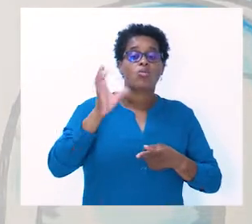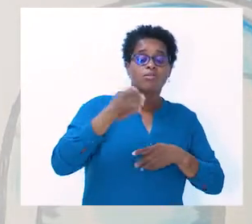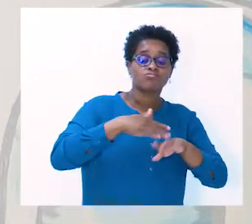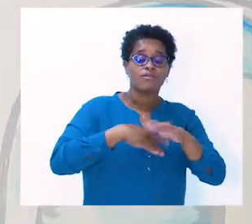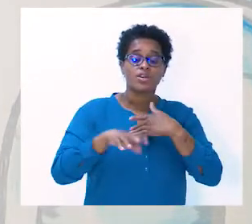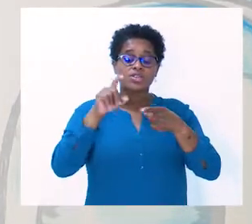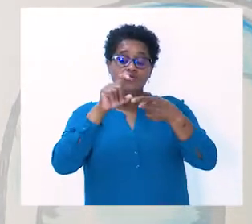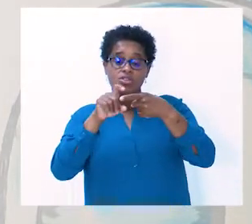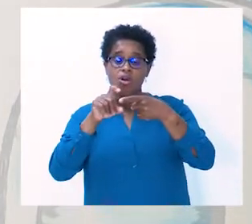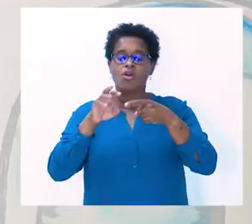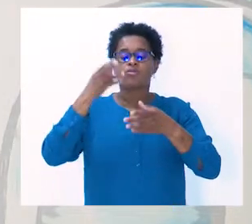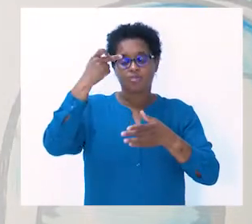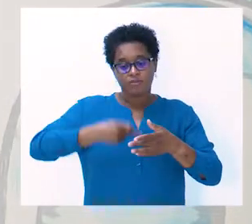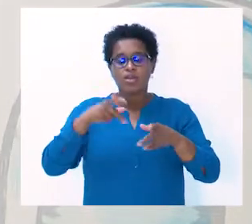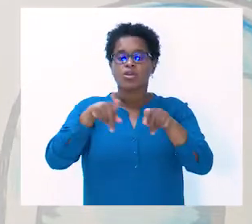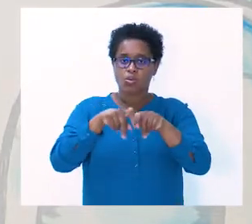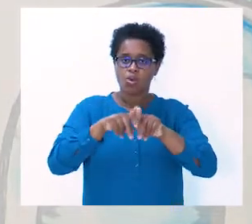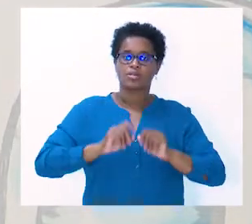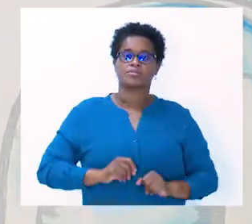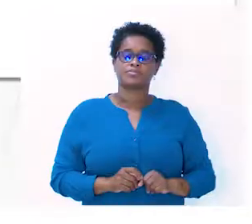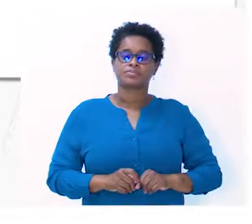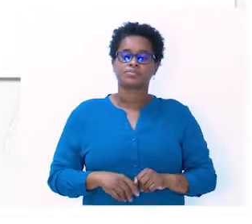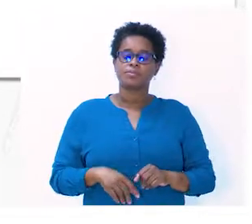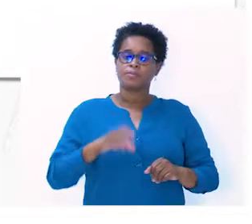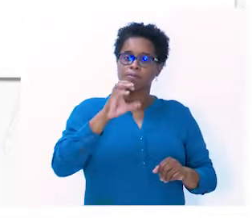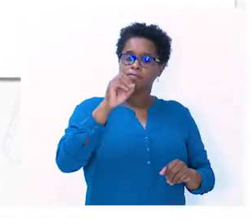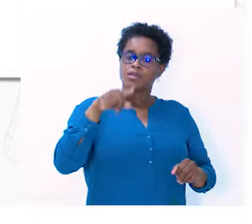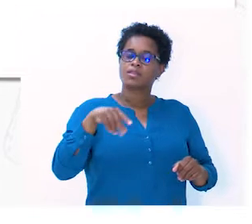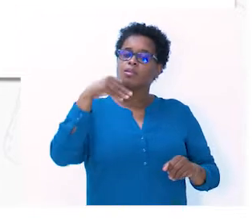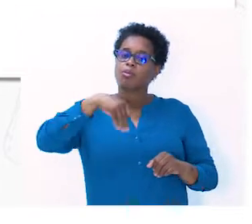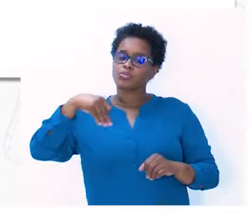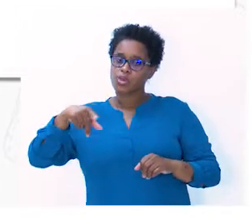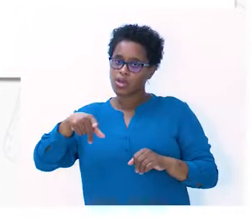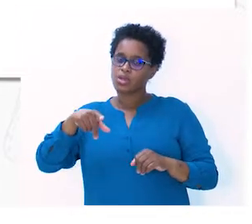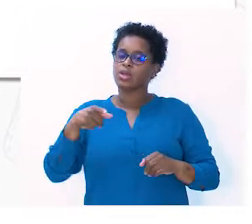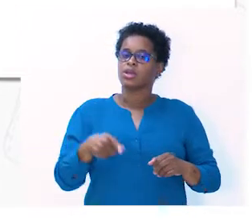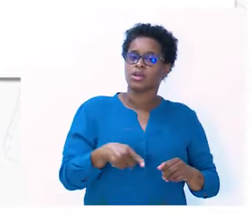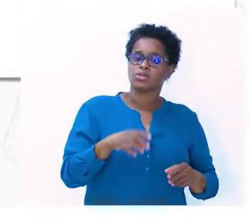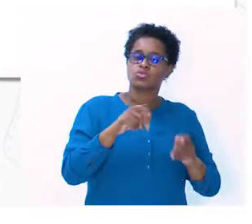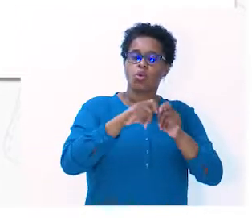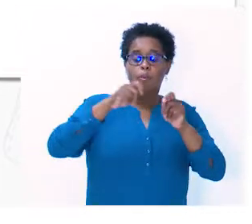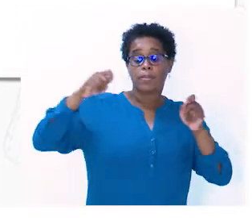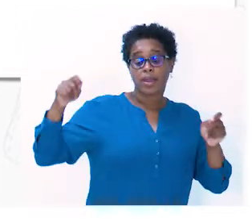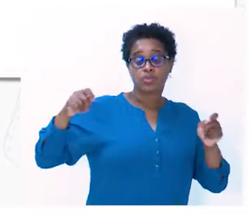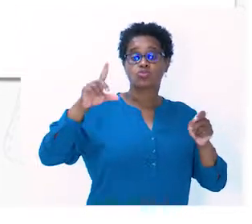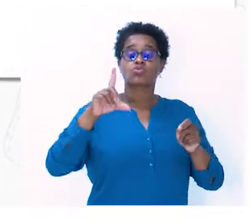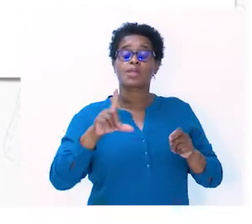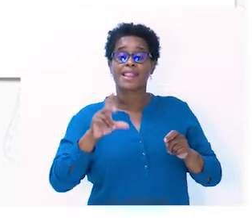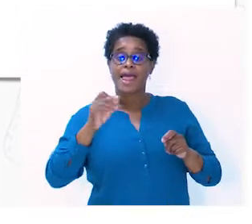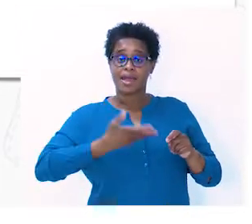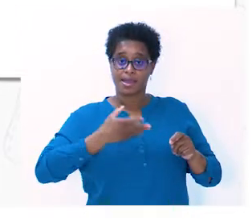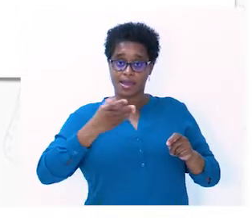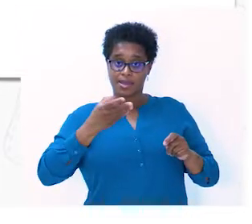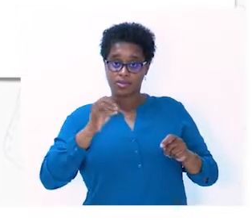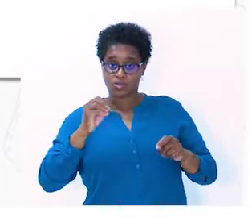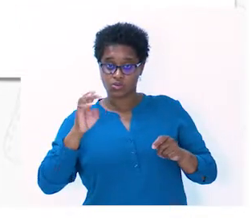a divisão, mantém-se igual, ok? É a constante de proporcionalidade entre os comprimentos dos lados